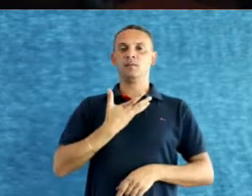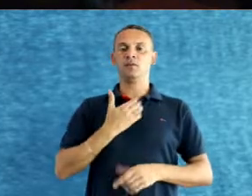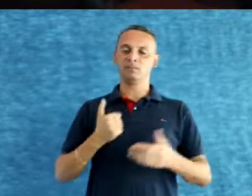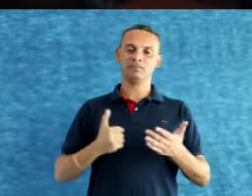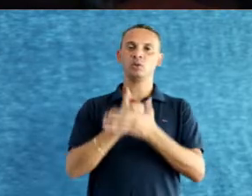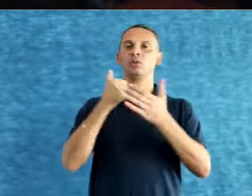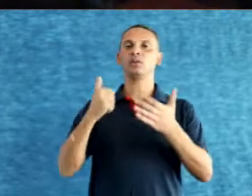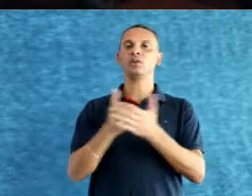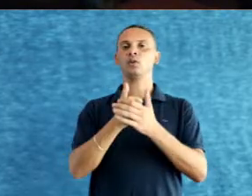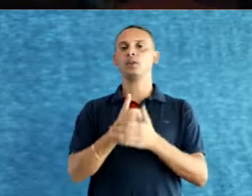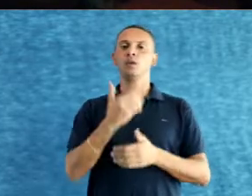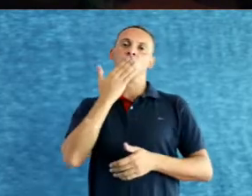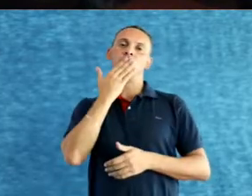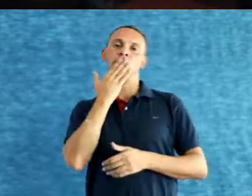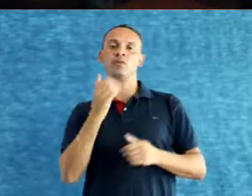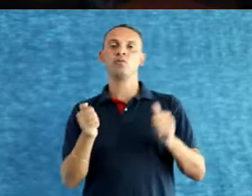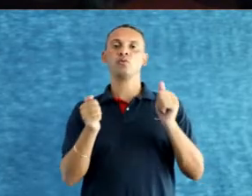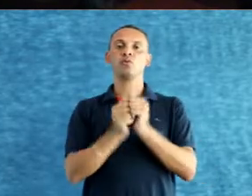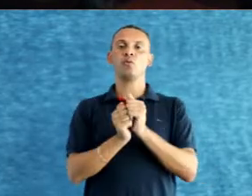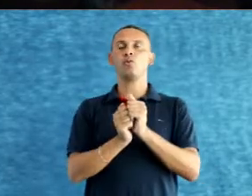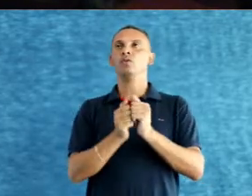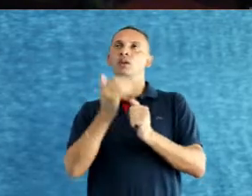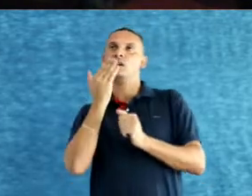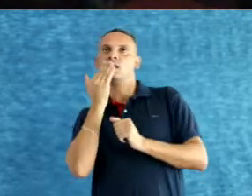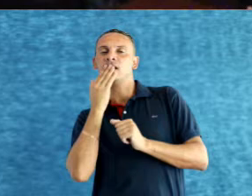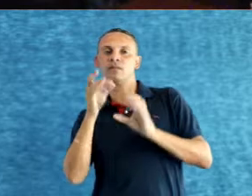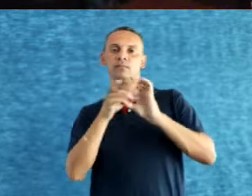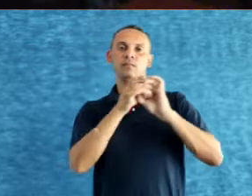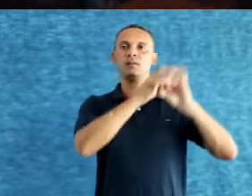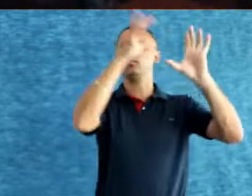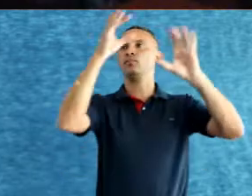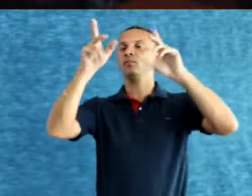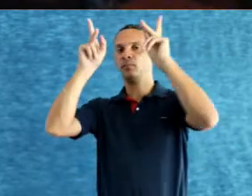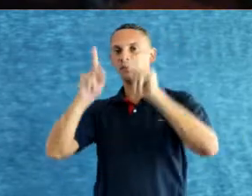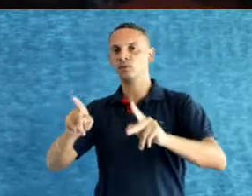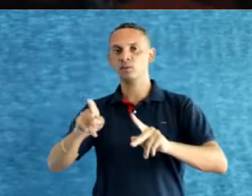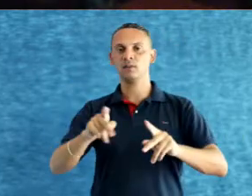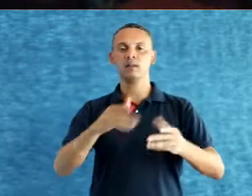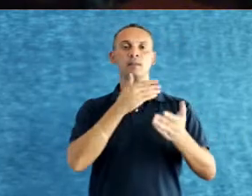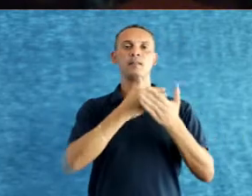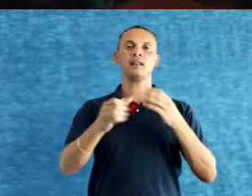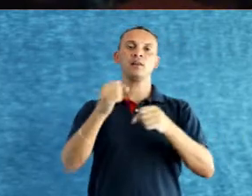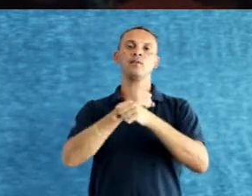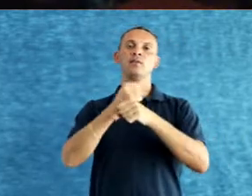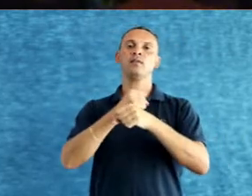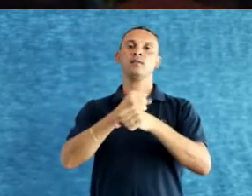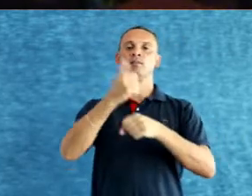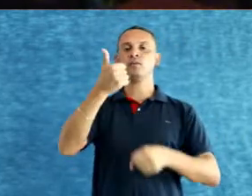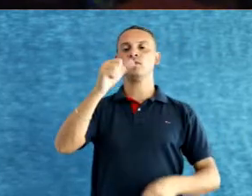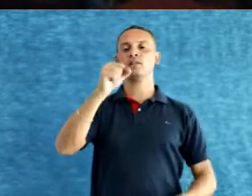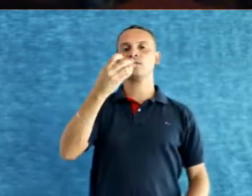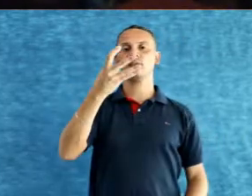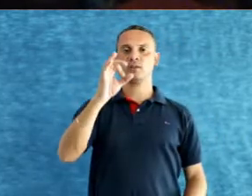índio encontra o Nunes e vê a derrota dos liberais, né, e quer lutar. Ele vai